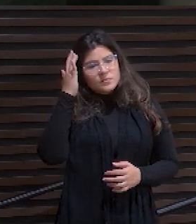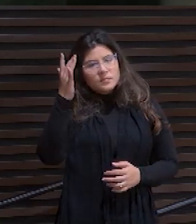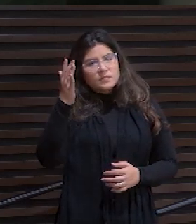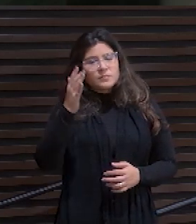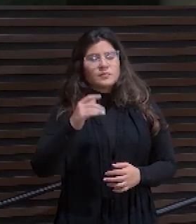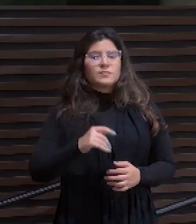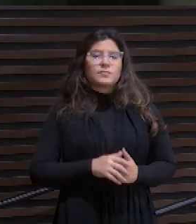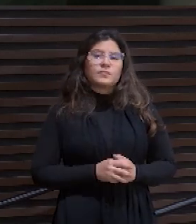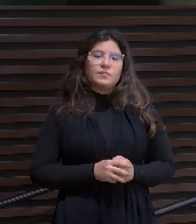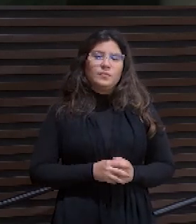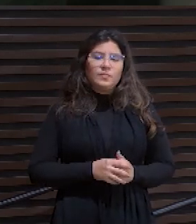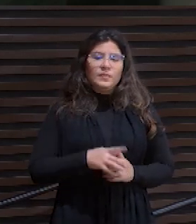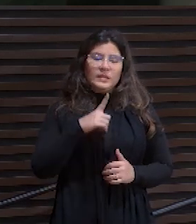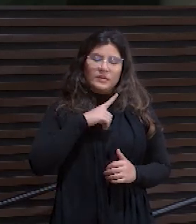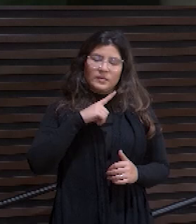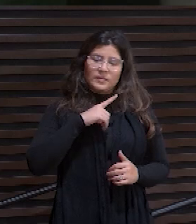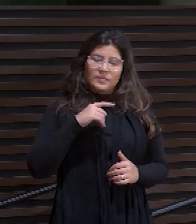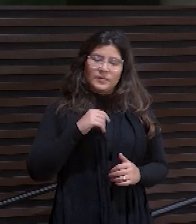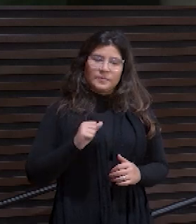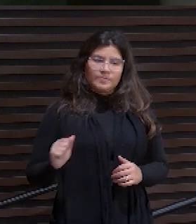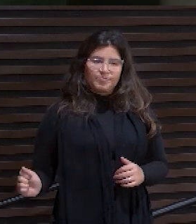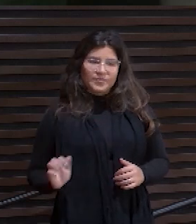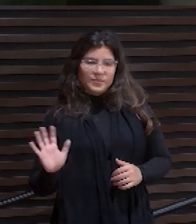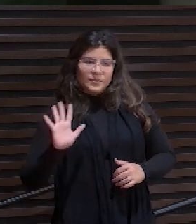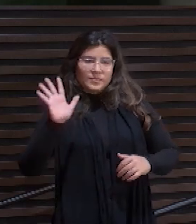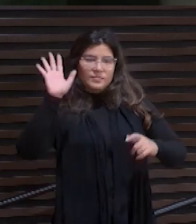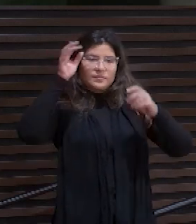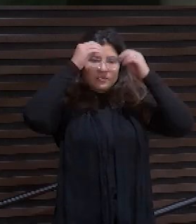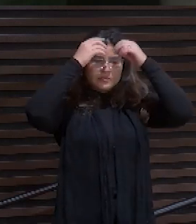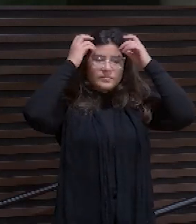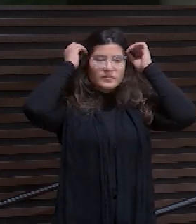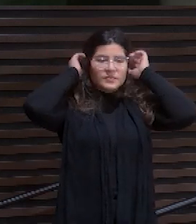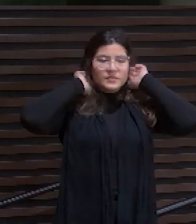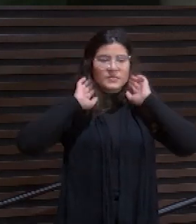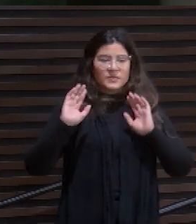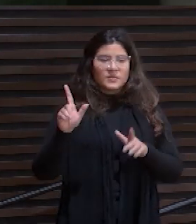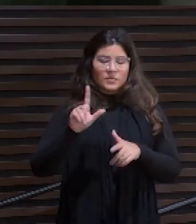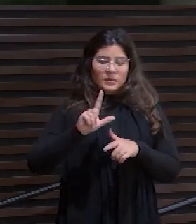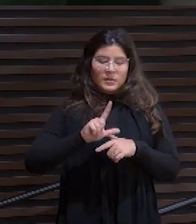está tendo uma promoção lá na Zara, lá no